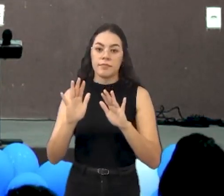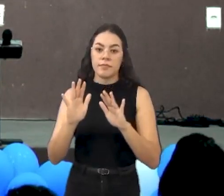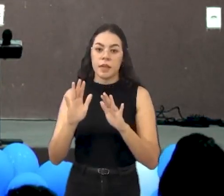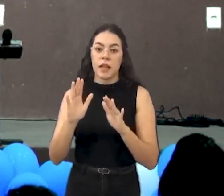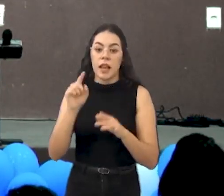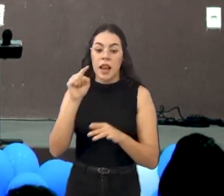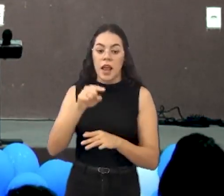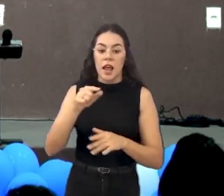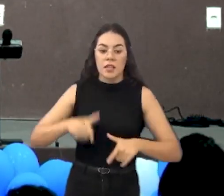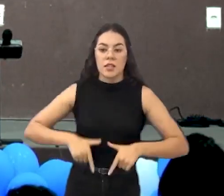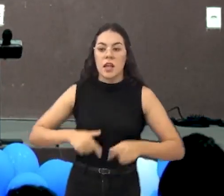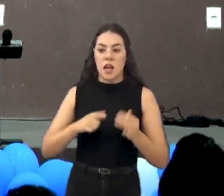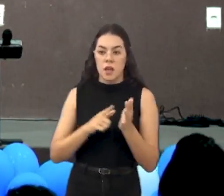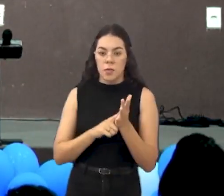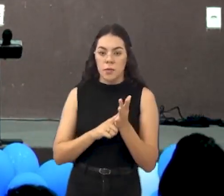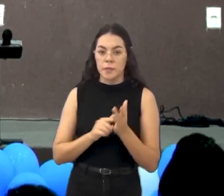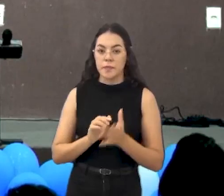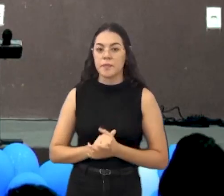Israel.